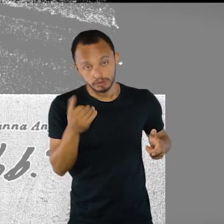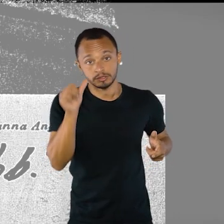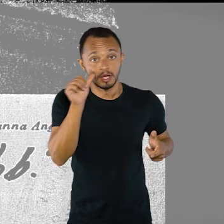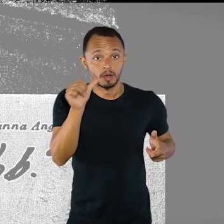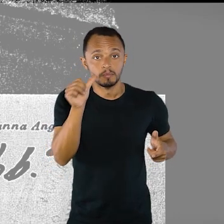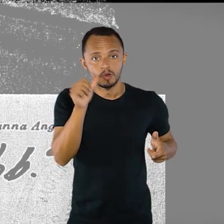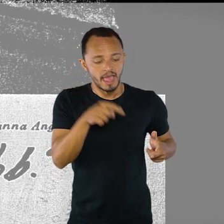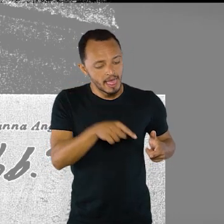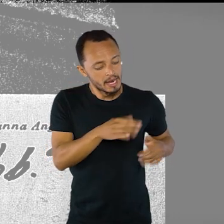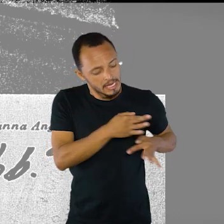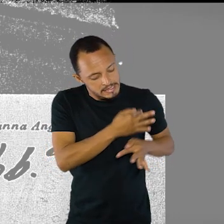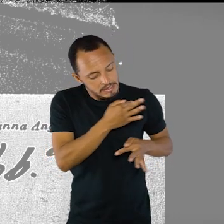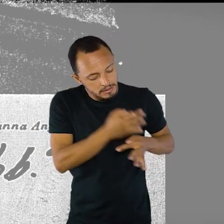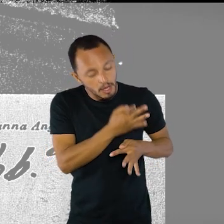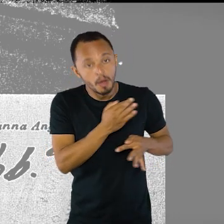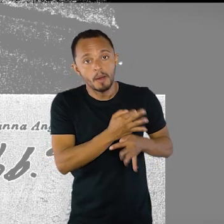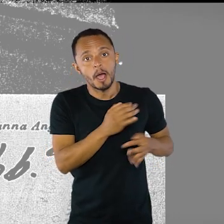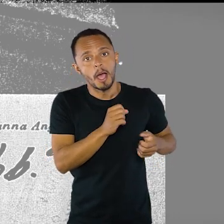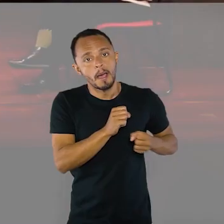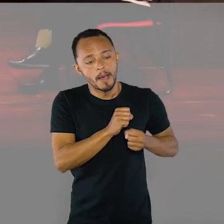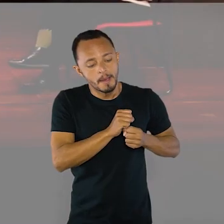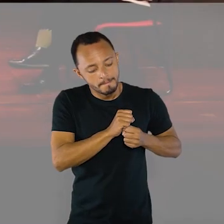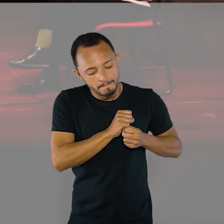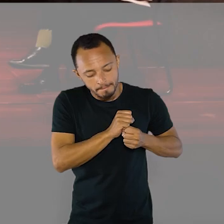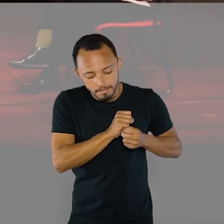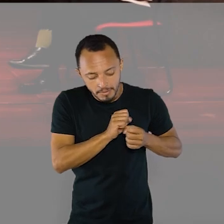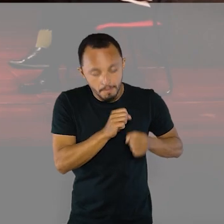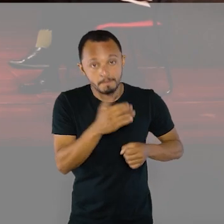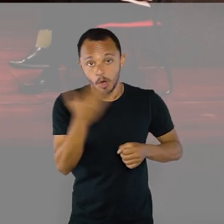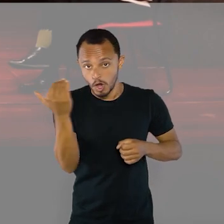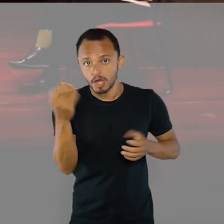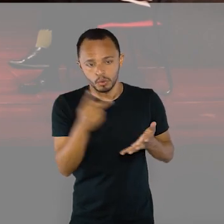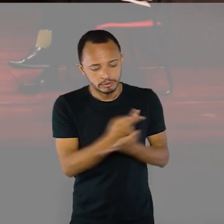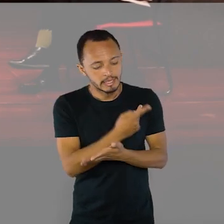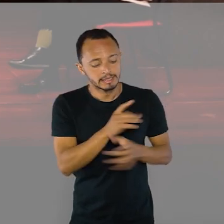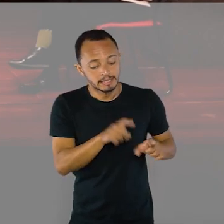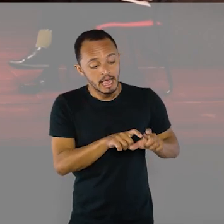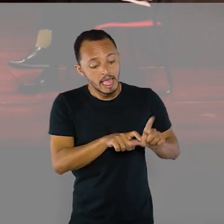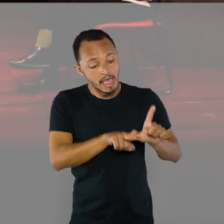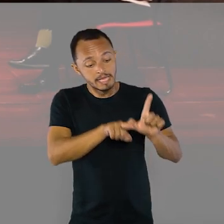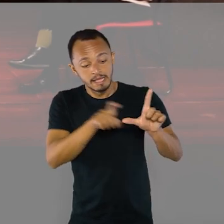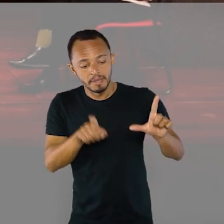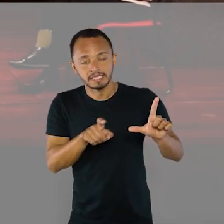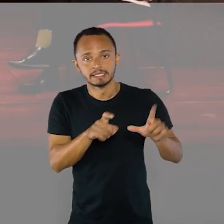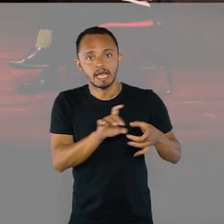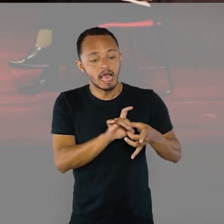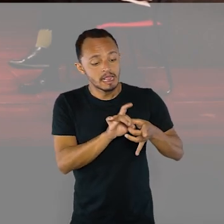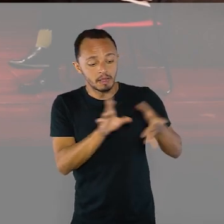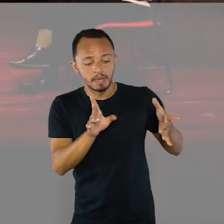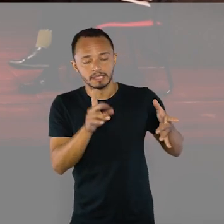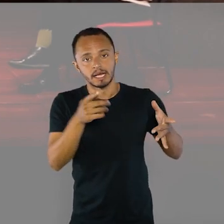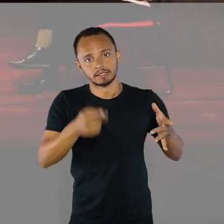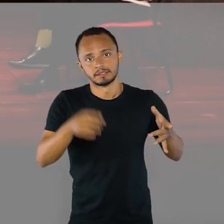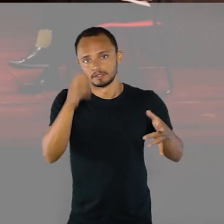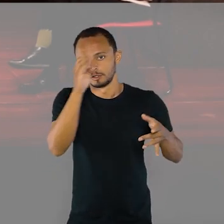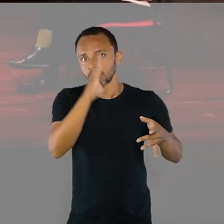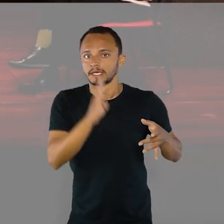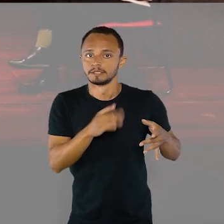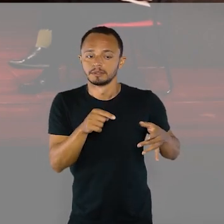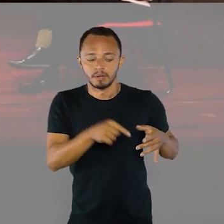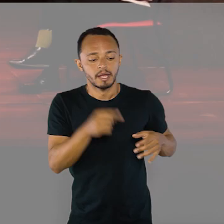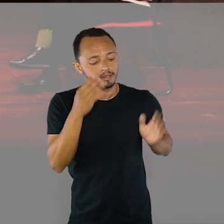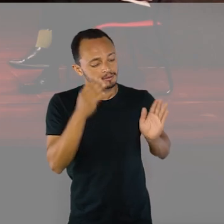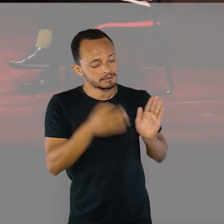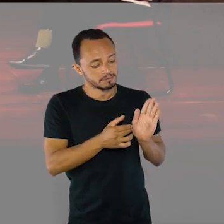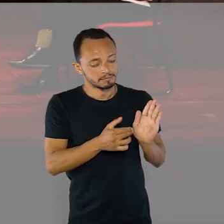que morreu lutando pela liberdade e pela independência do Brasil. Então, a gente percebe, né, enfim, também na próxima imagem,